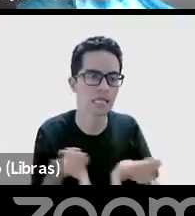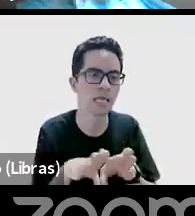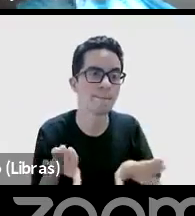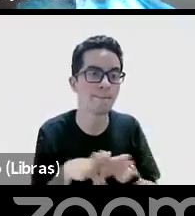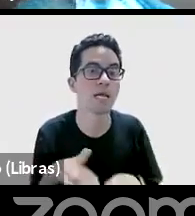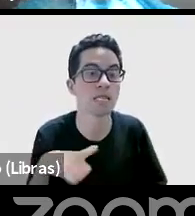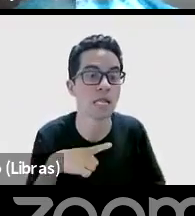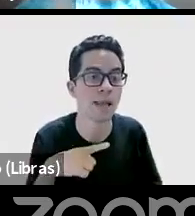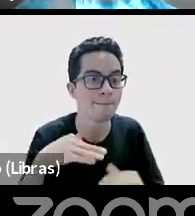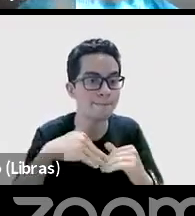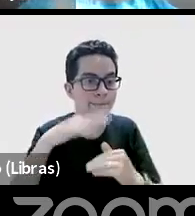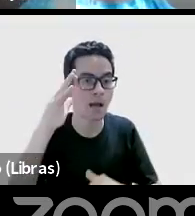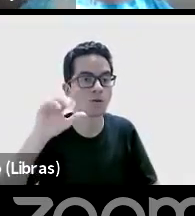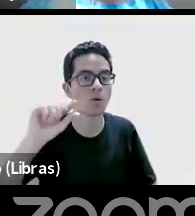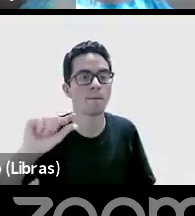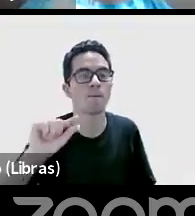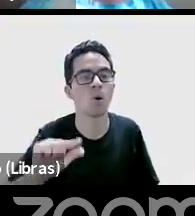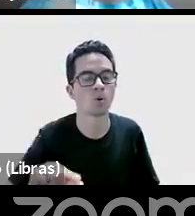isso, né?